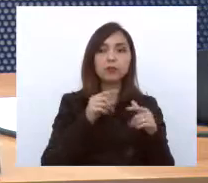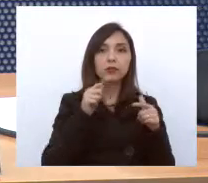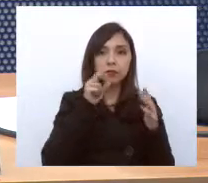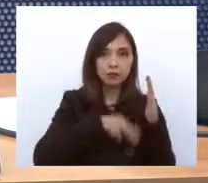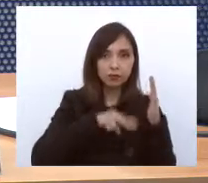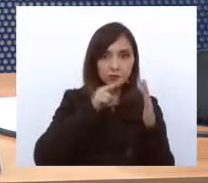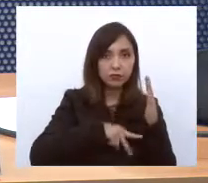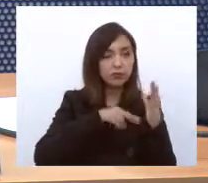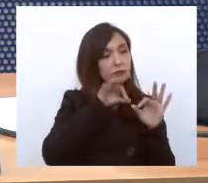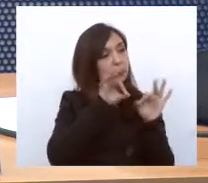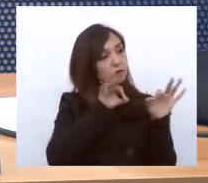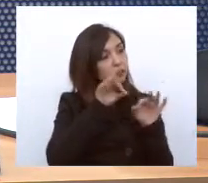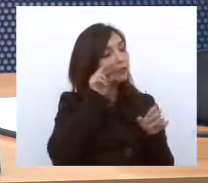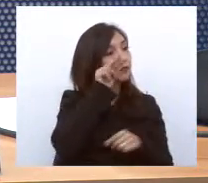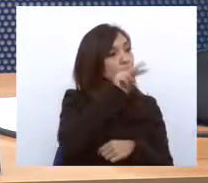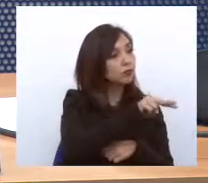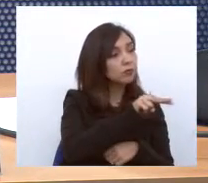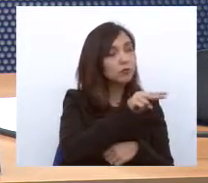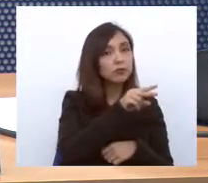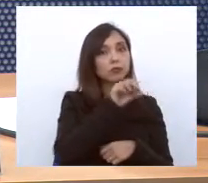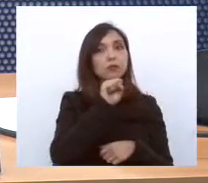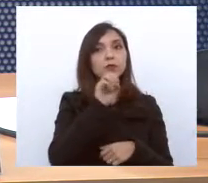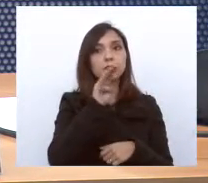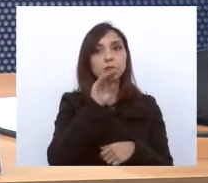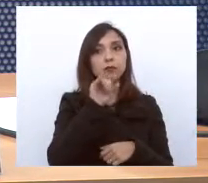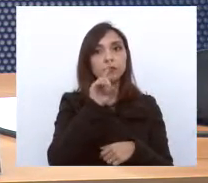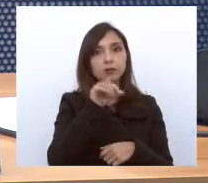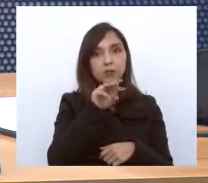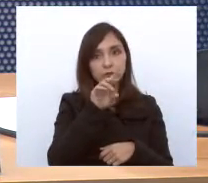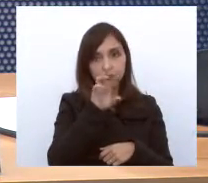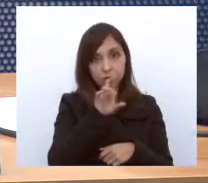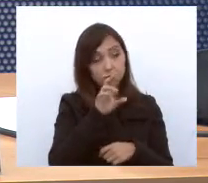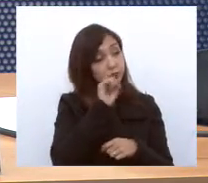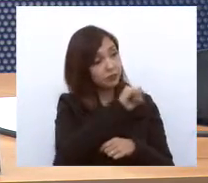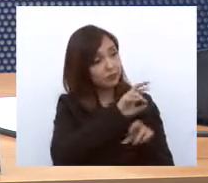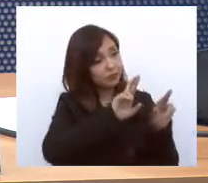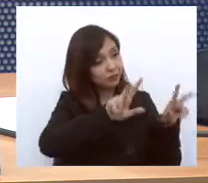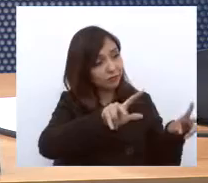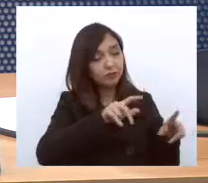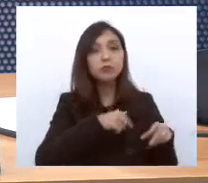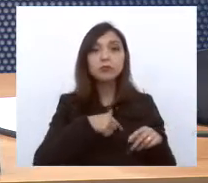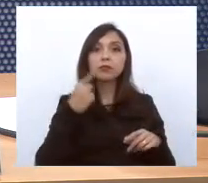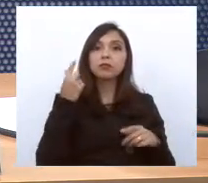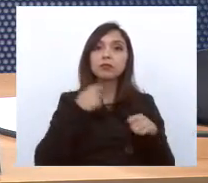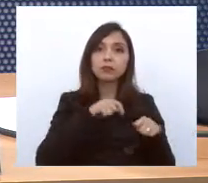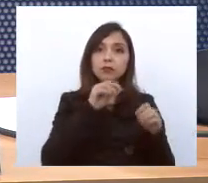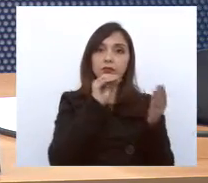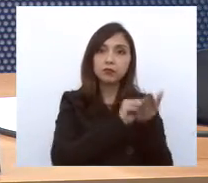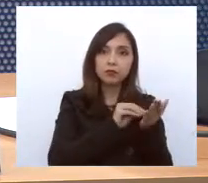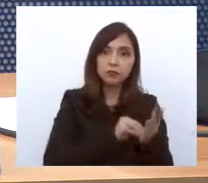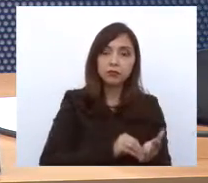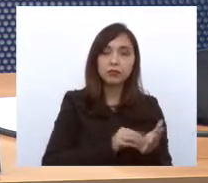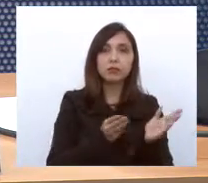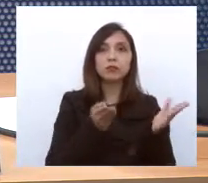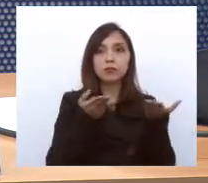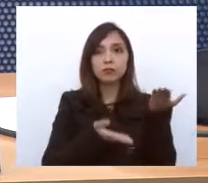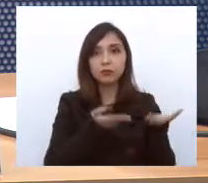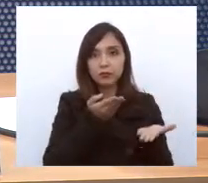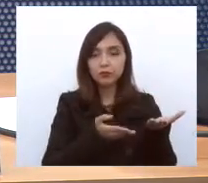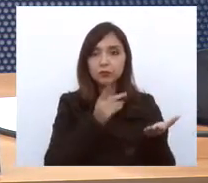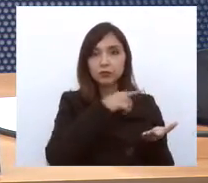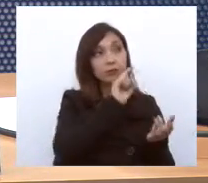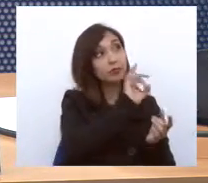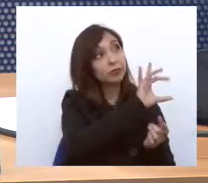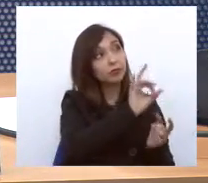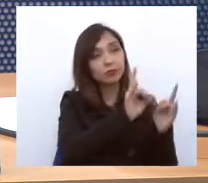de medidor principal e dos submedidores, sendo que a eventual diferença entre os mesmos será lançada proporcionalmente ao consumo de cada